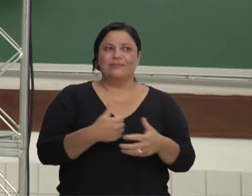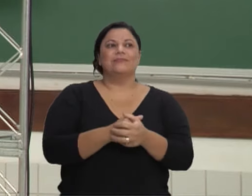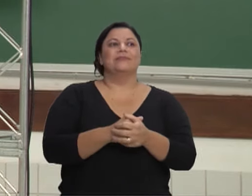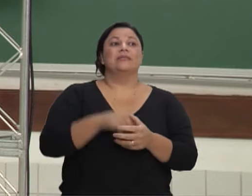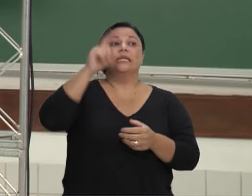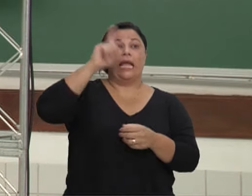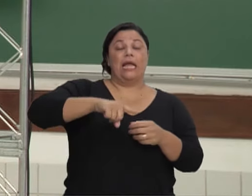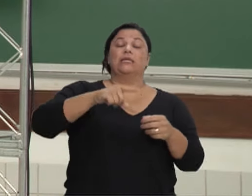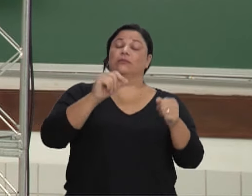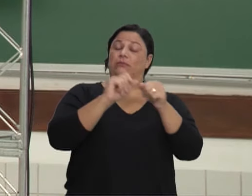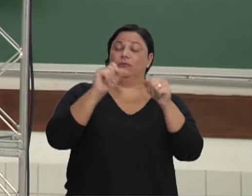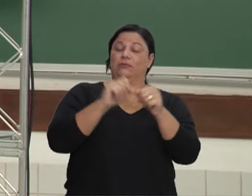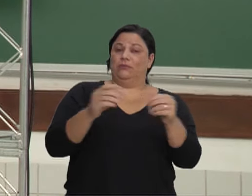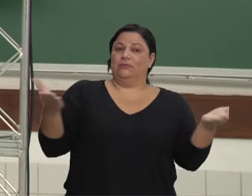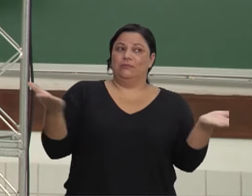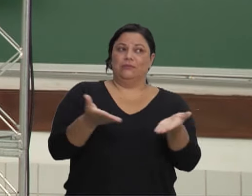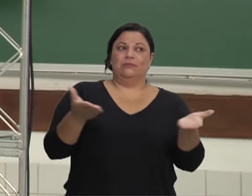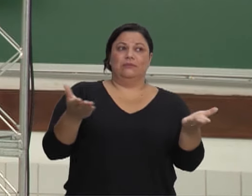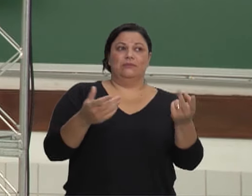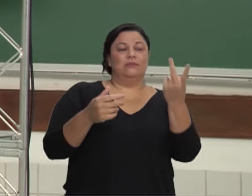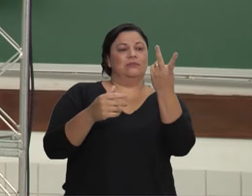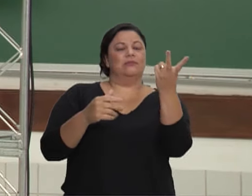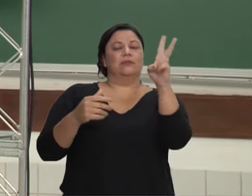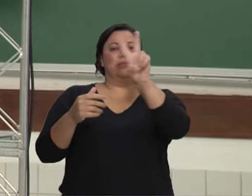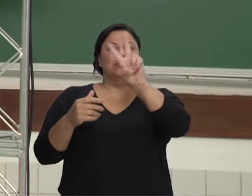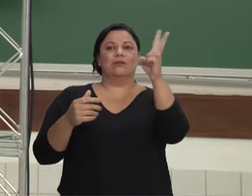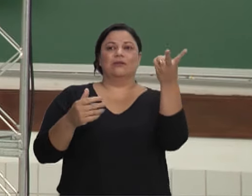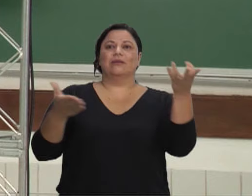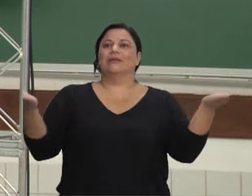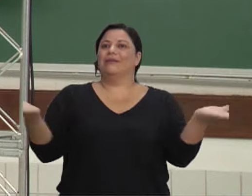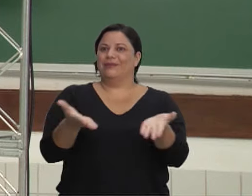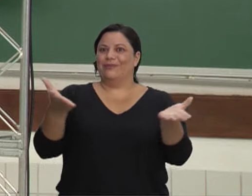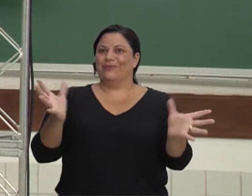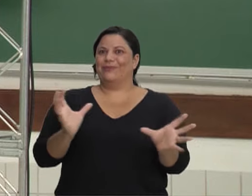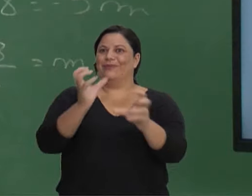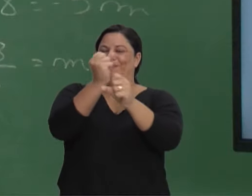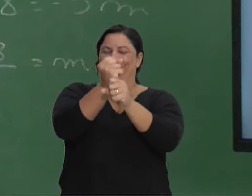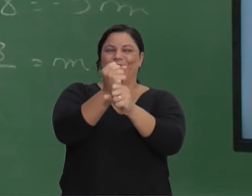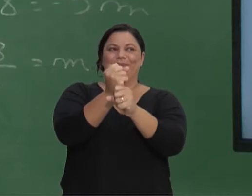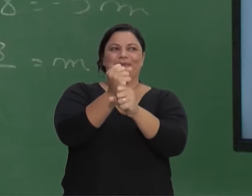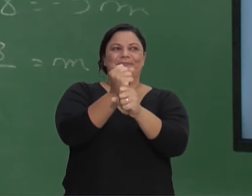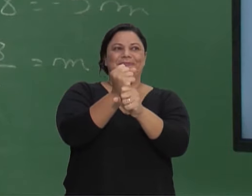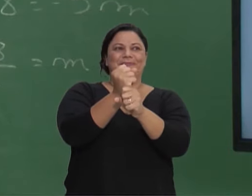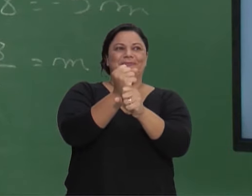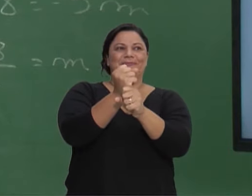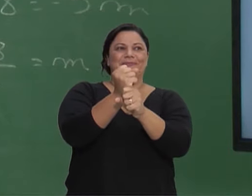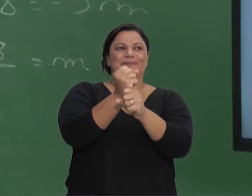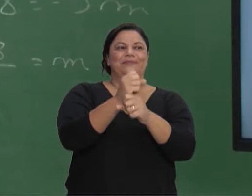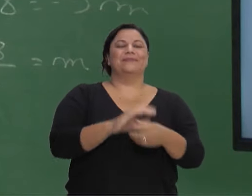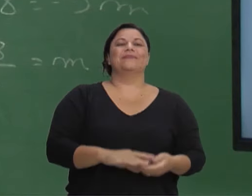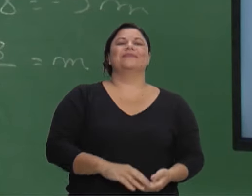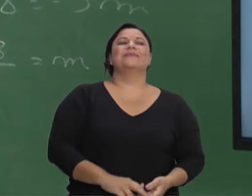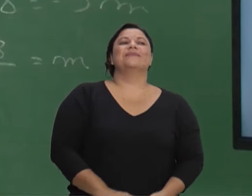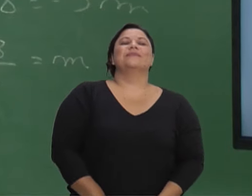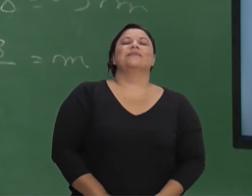que eu vou fazer. Achei dois valores possíveis, vou somá-los. Vou ter